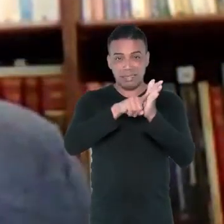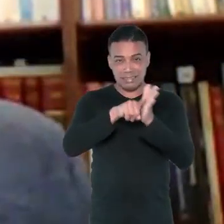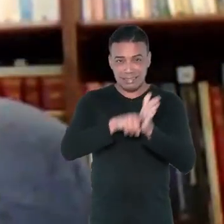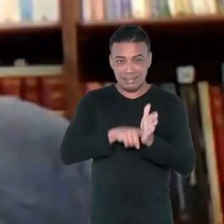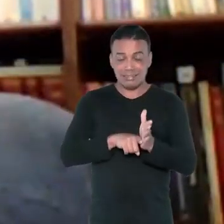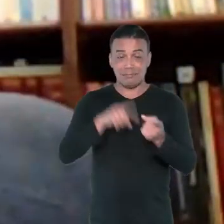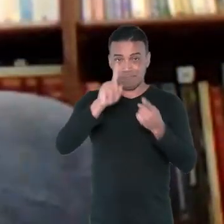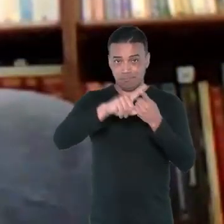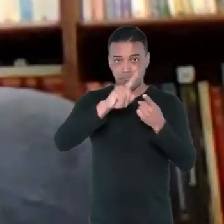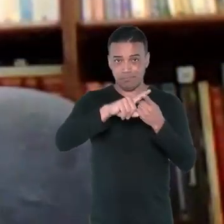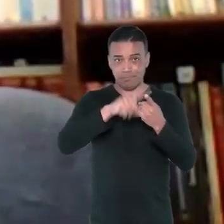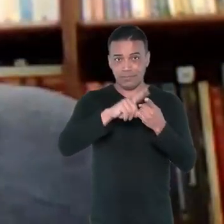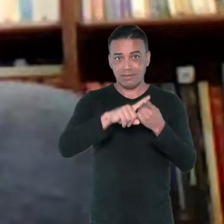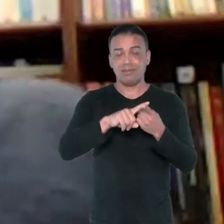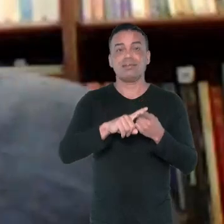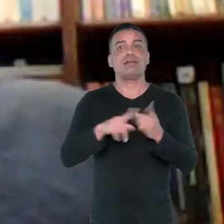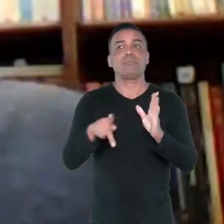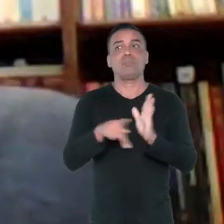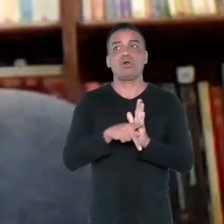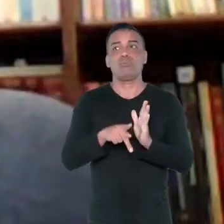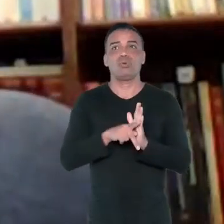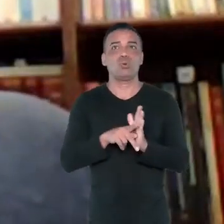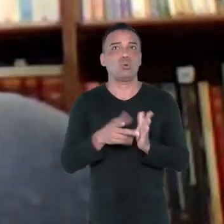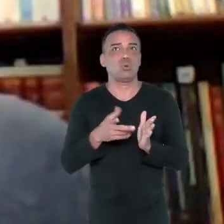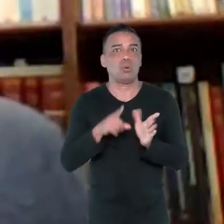primeira foi de obras